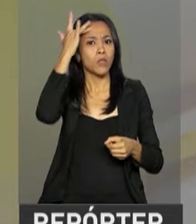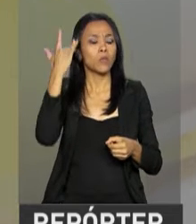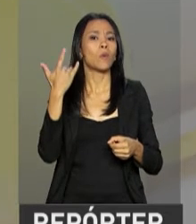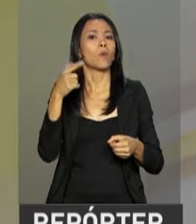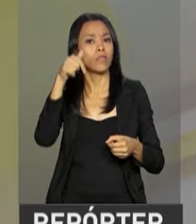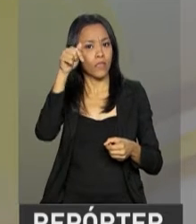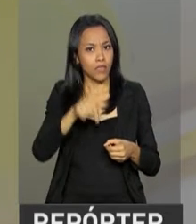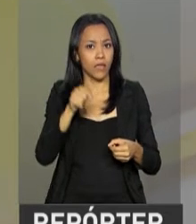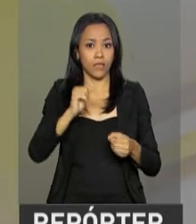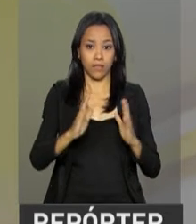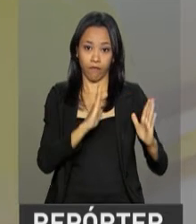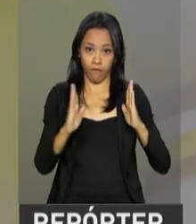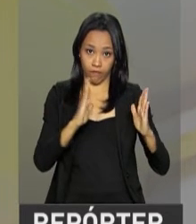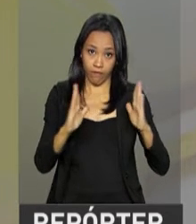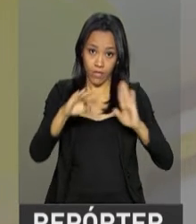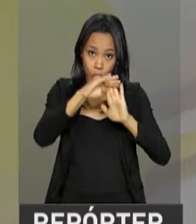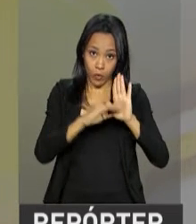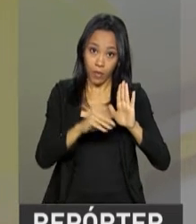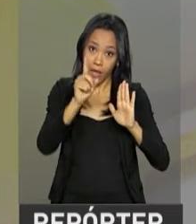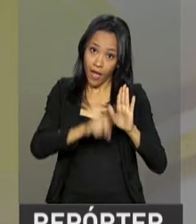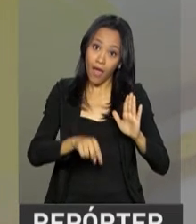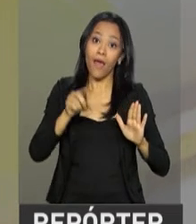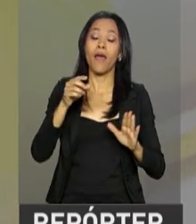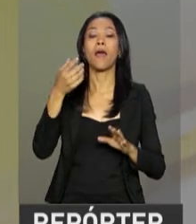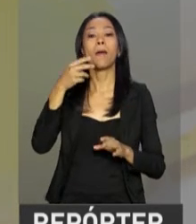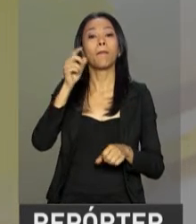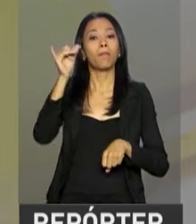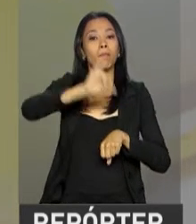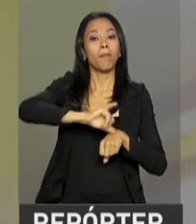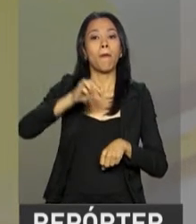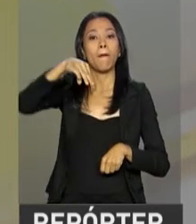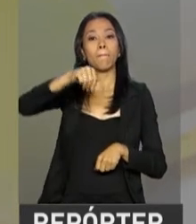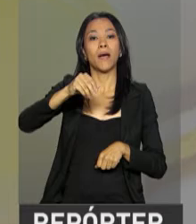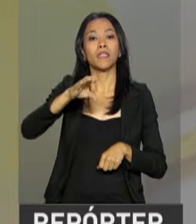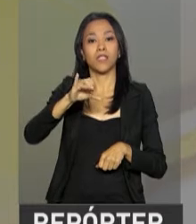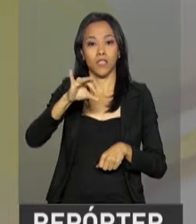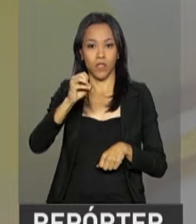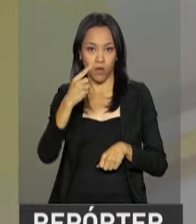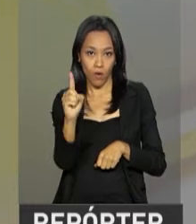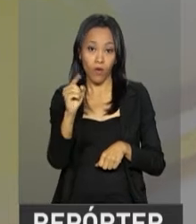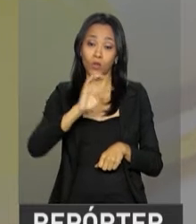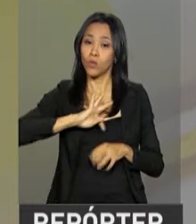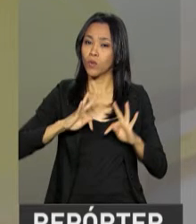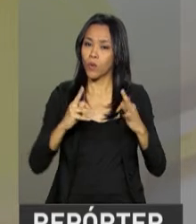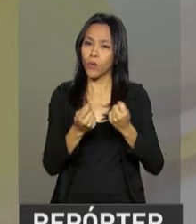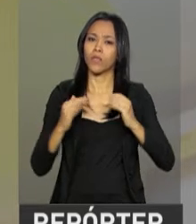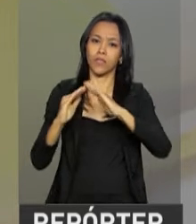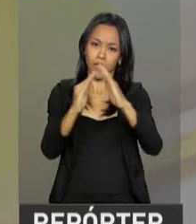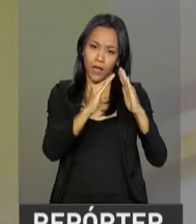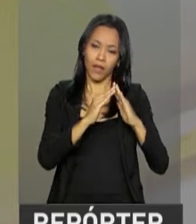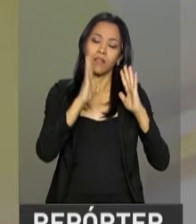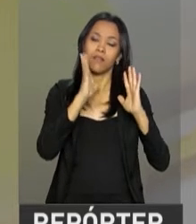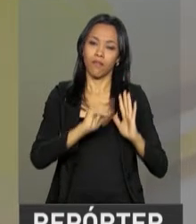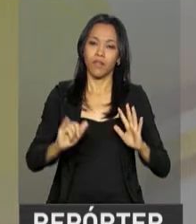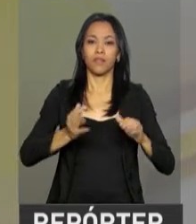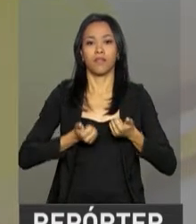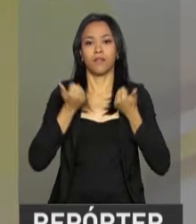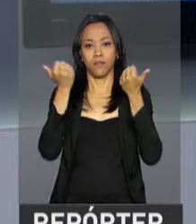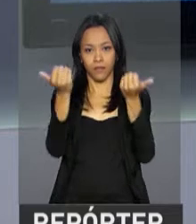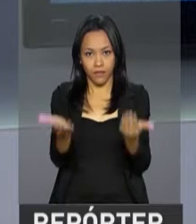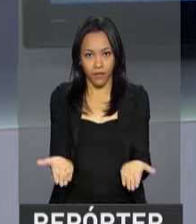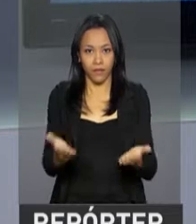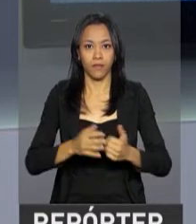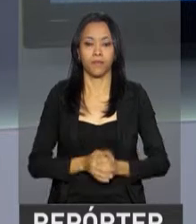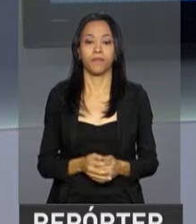nesta fase do programa e maceió todas as casas no estado serão entregues em um mesmo residencial